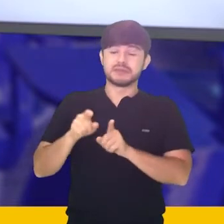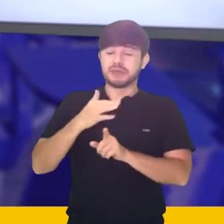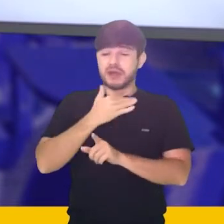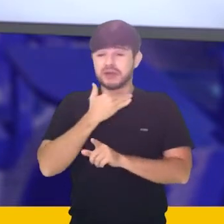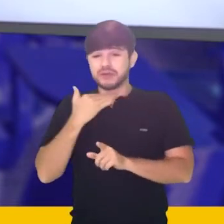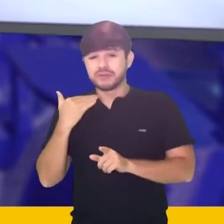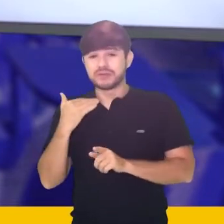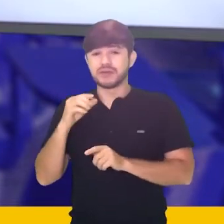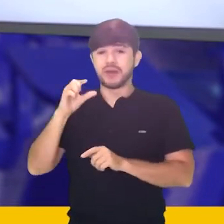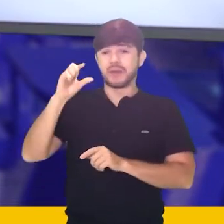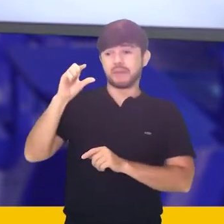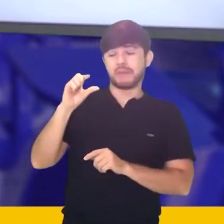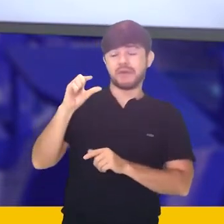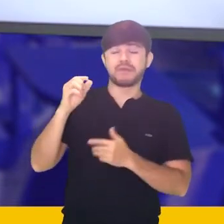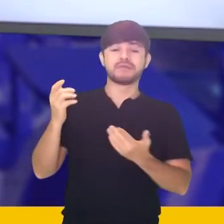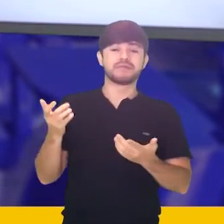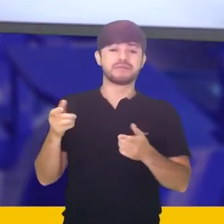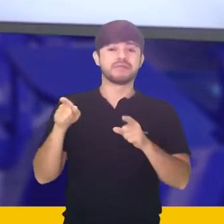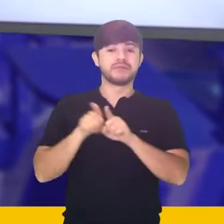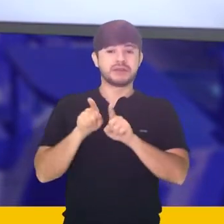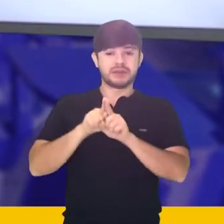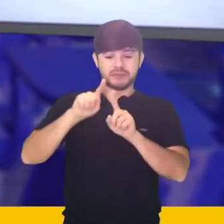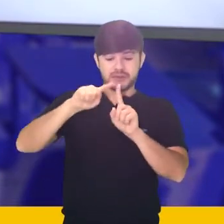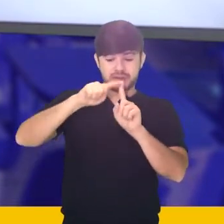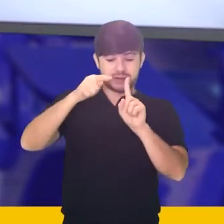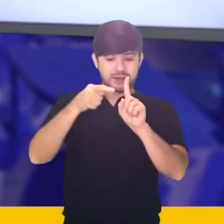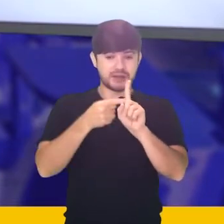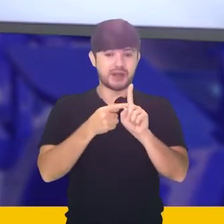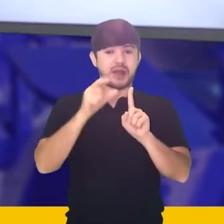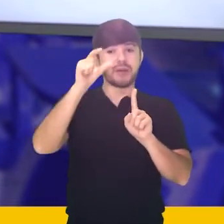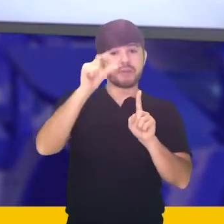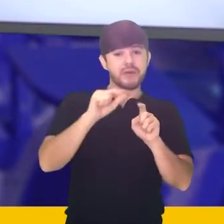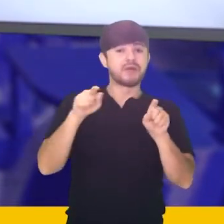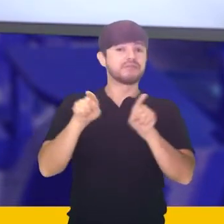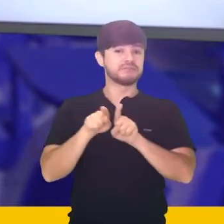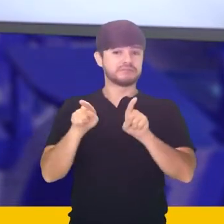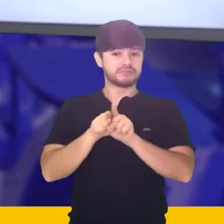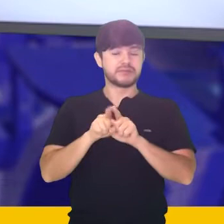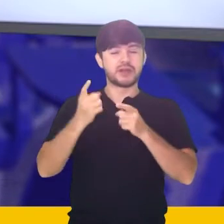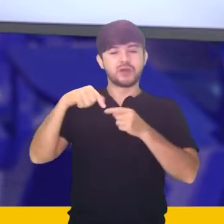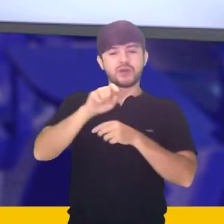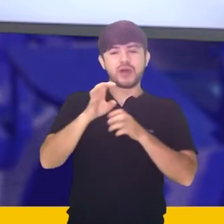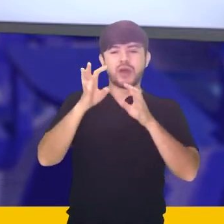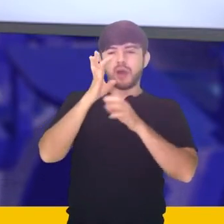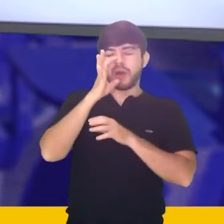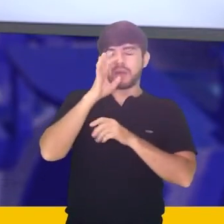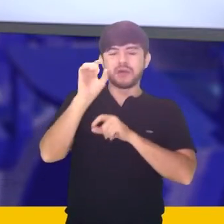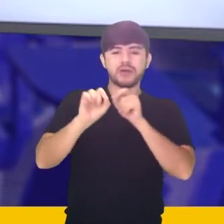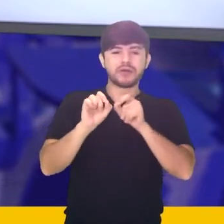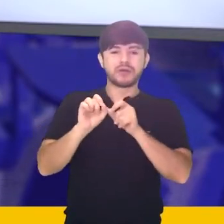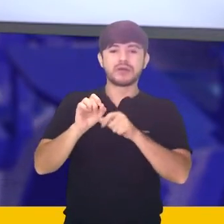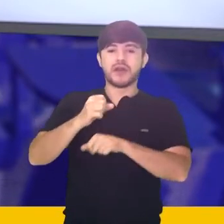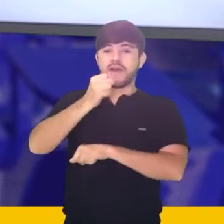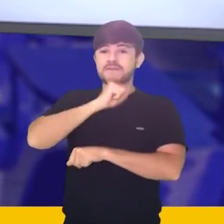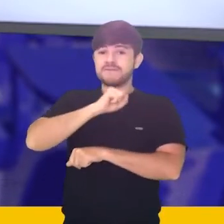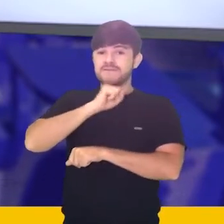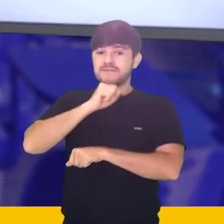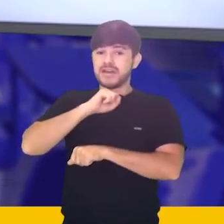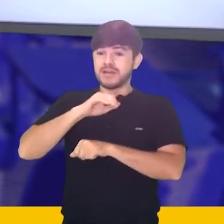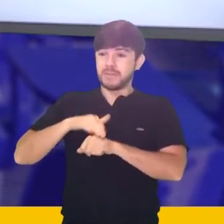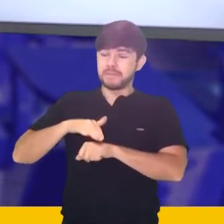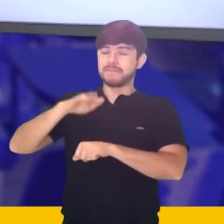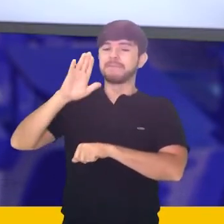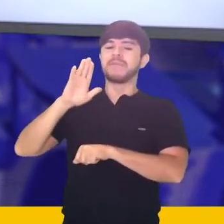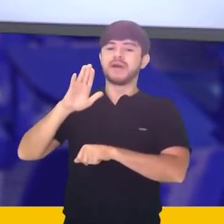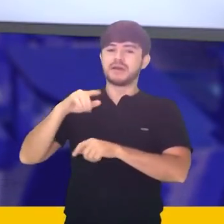baixa. A gente tem a taxa de fecundidade mais baixa. Então, o que a gente vai observar? O envelhecimento da população. A gente está